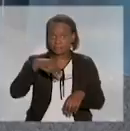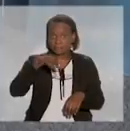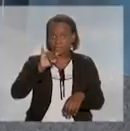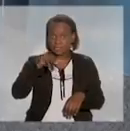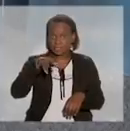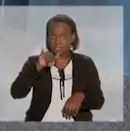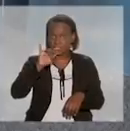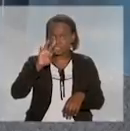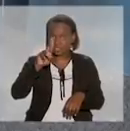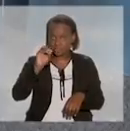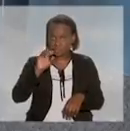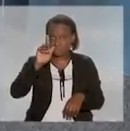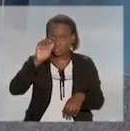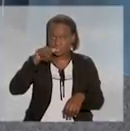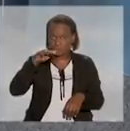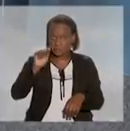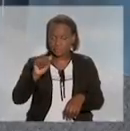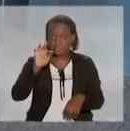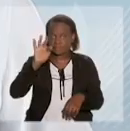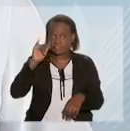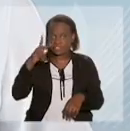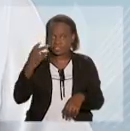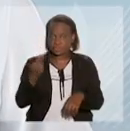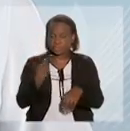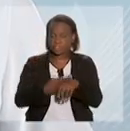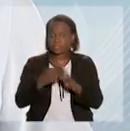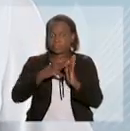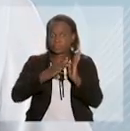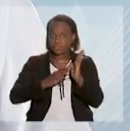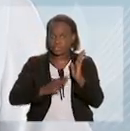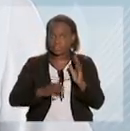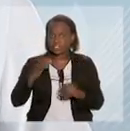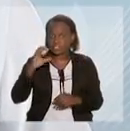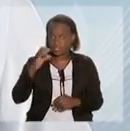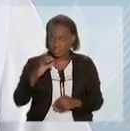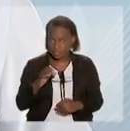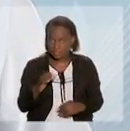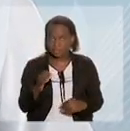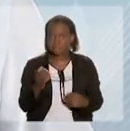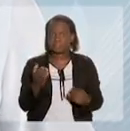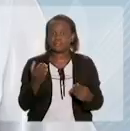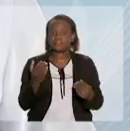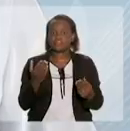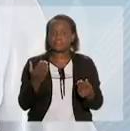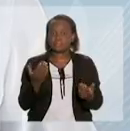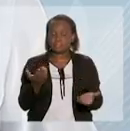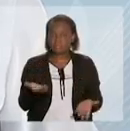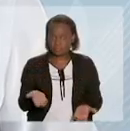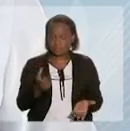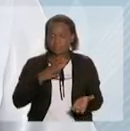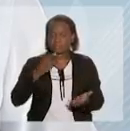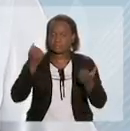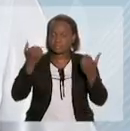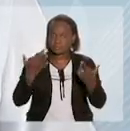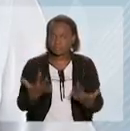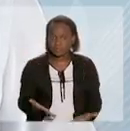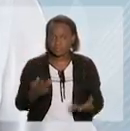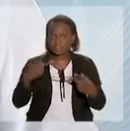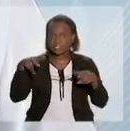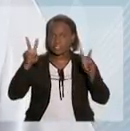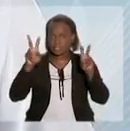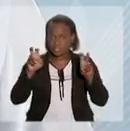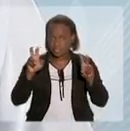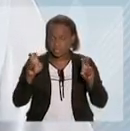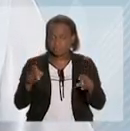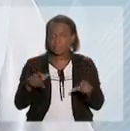Filho, Ministro Gama Filho, é uma premiação de monografias científicas que versem sobre